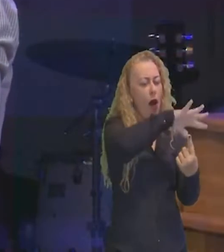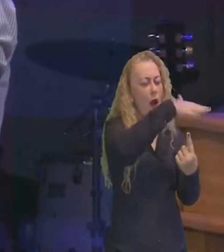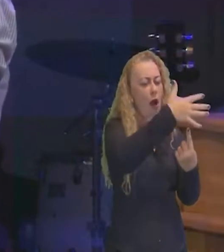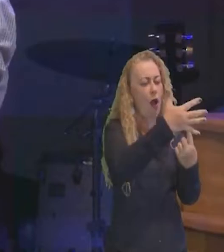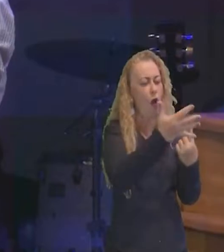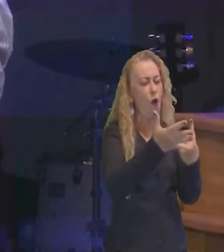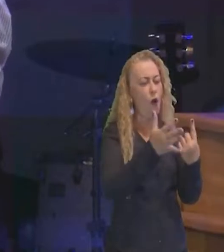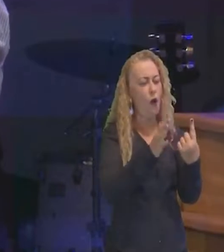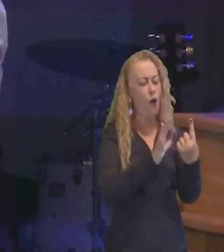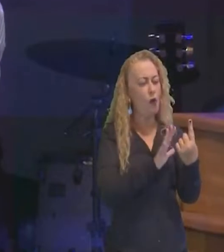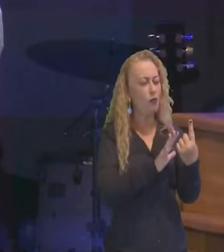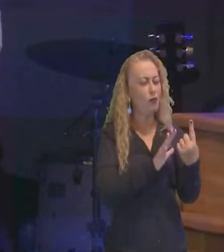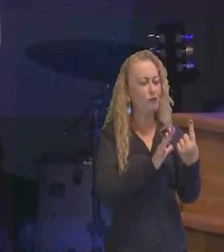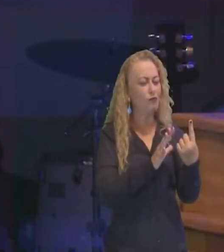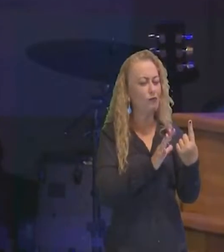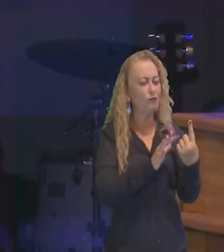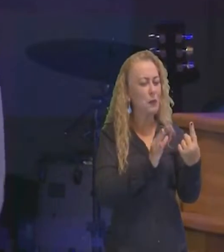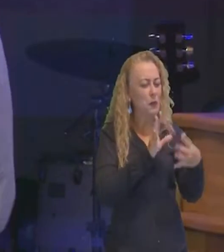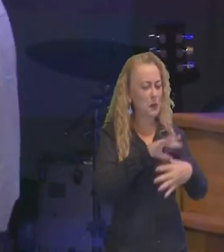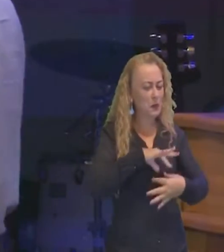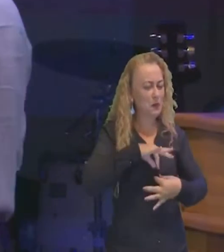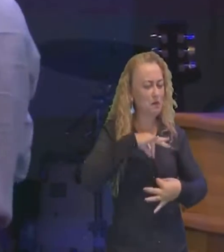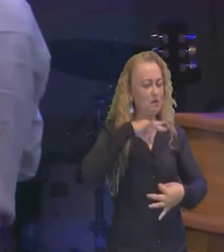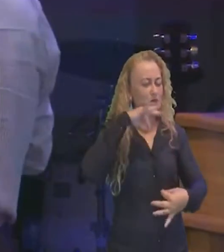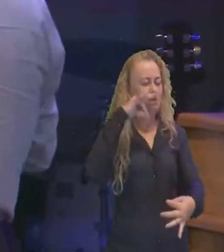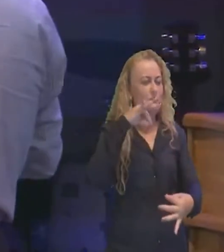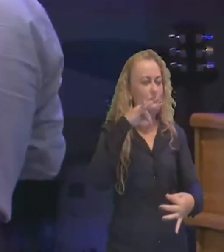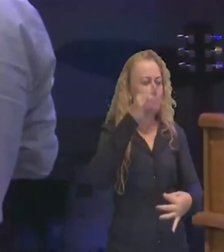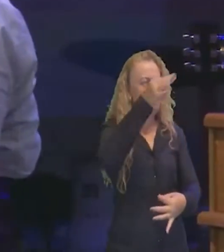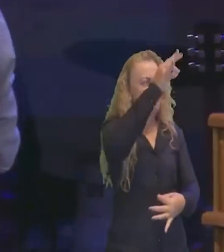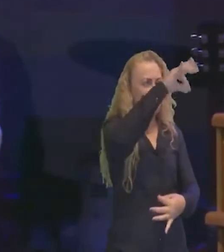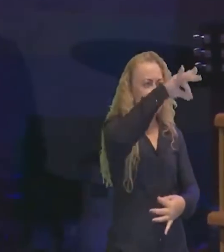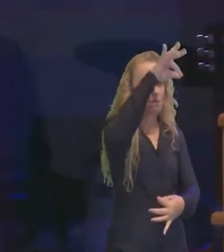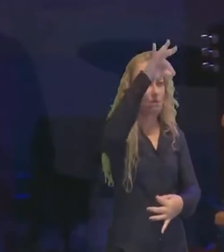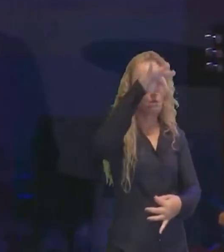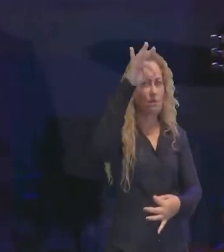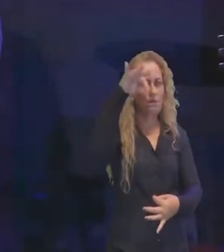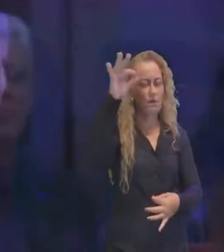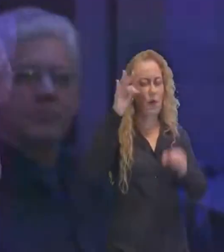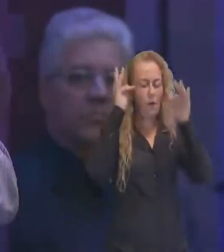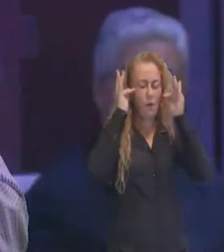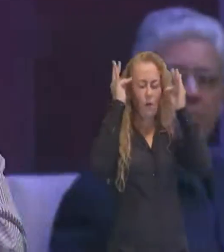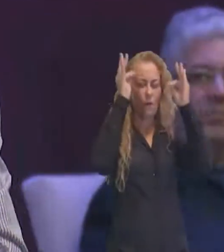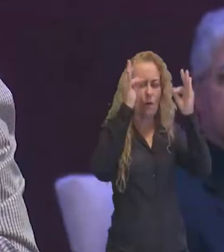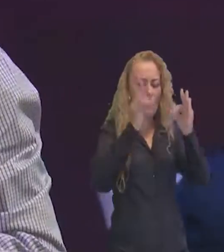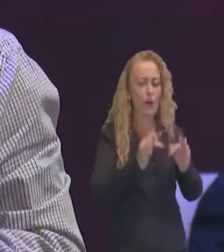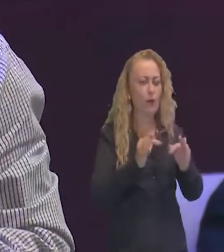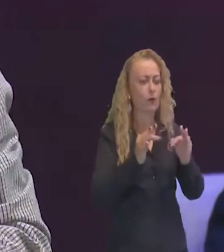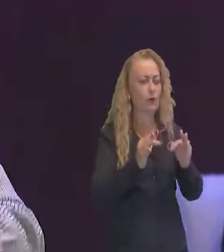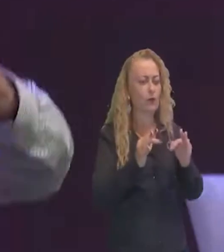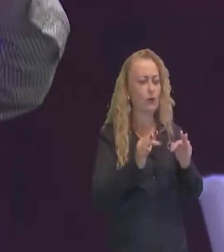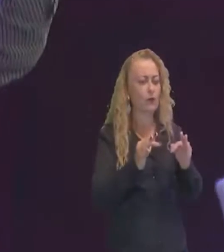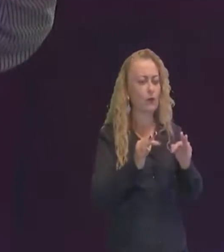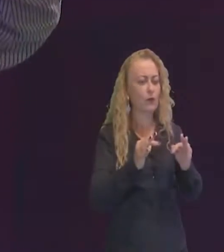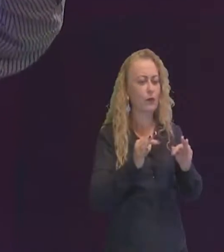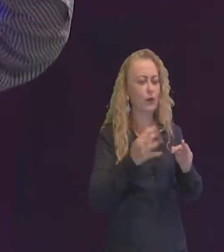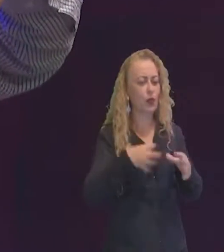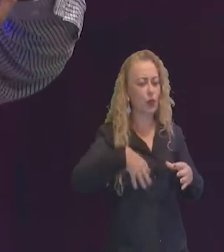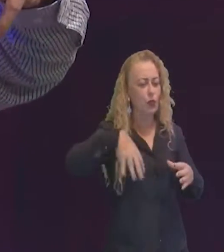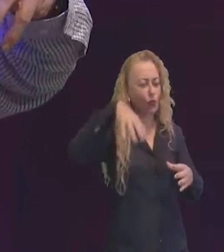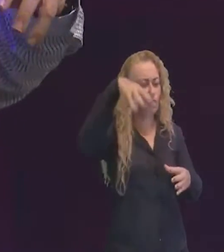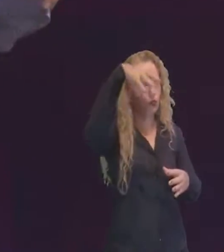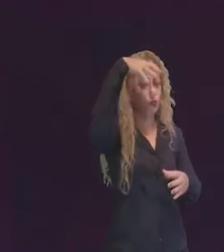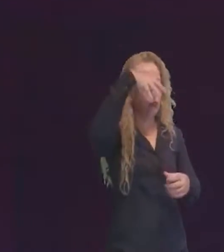sobre as nossas vidas. Aquele que é fiel, aquela que é fiel, o casamento que é fiel, a cobertura